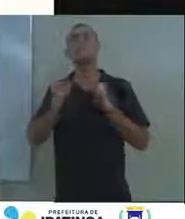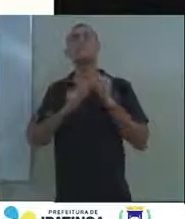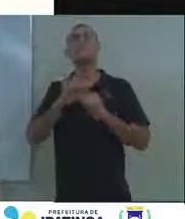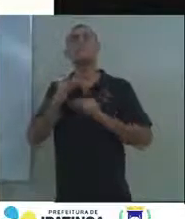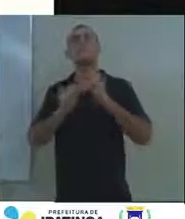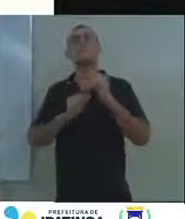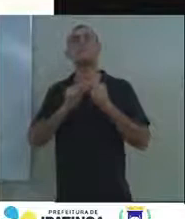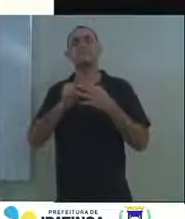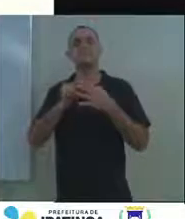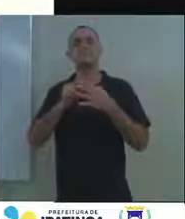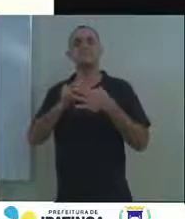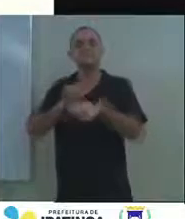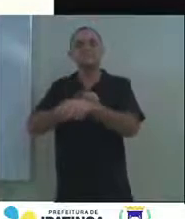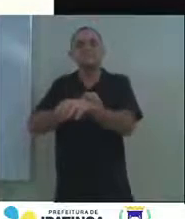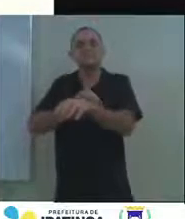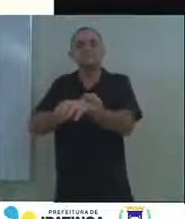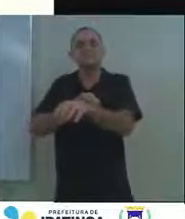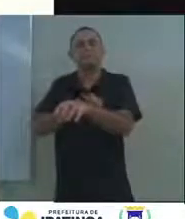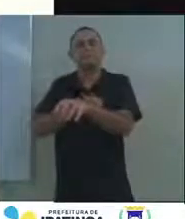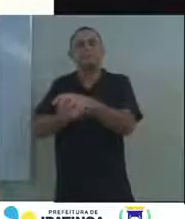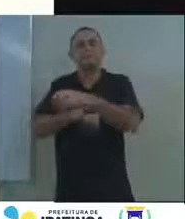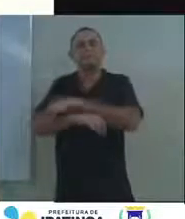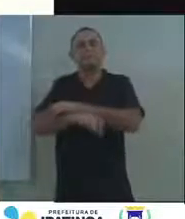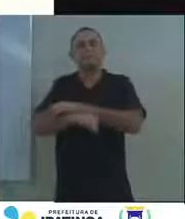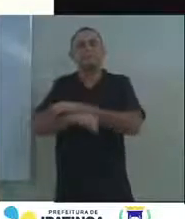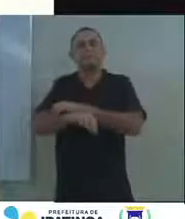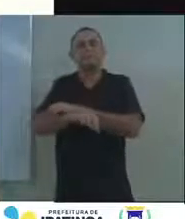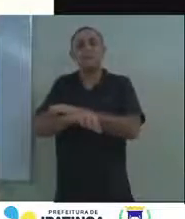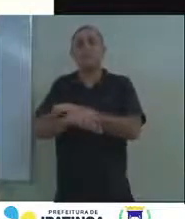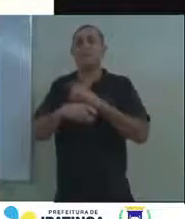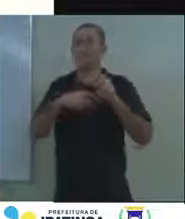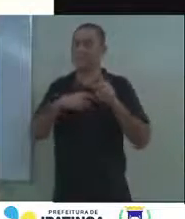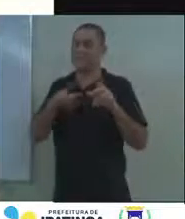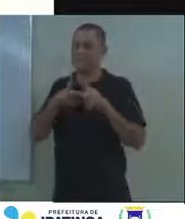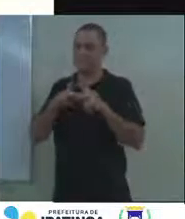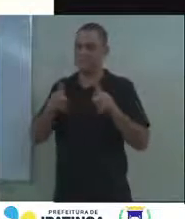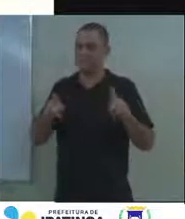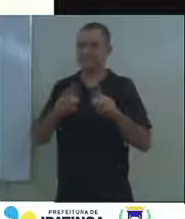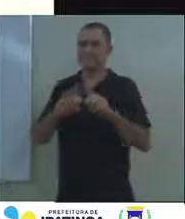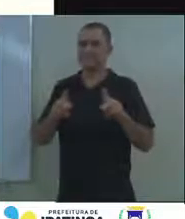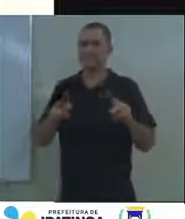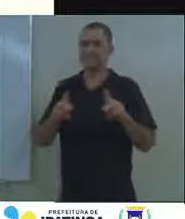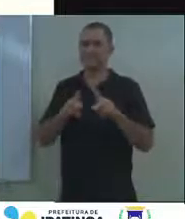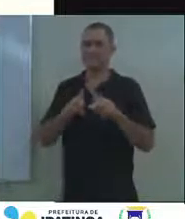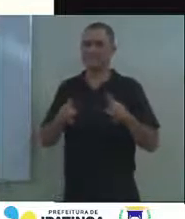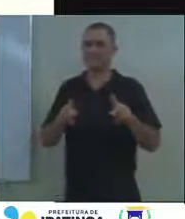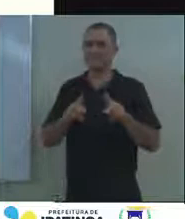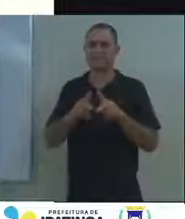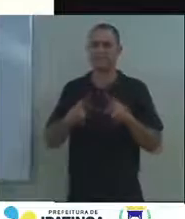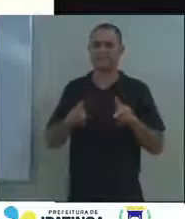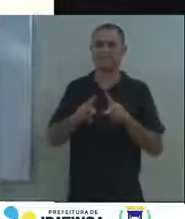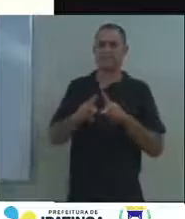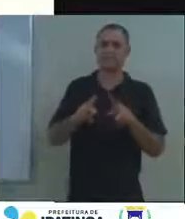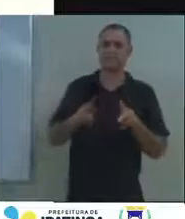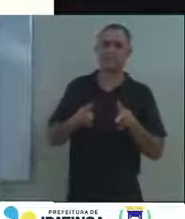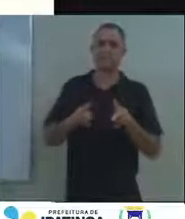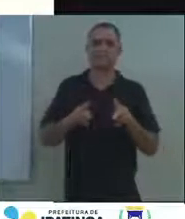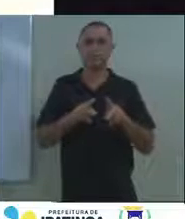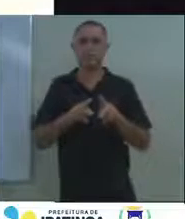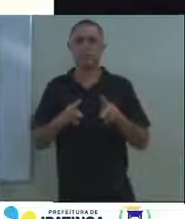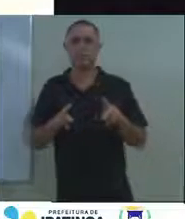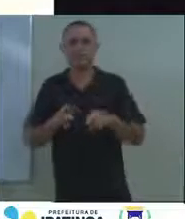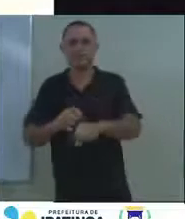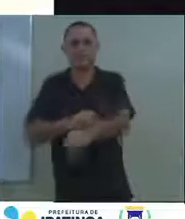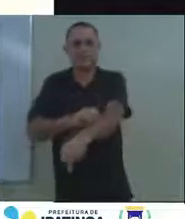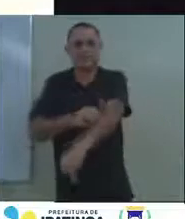de alergias, né? A gente tem muito professor que tem rinite alérgica, que tem processos